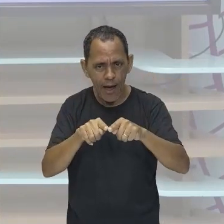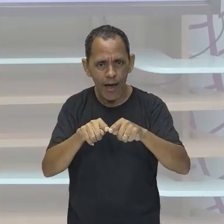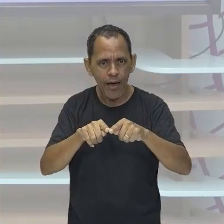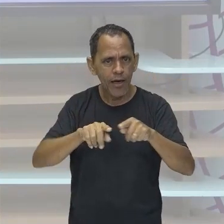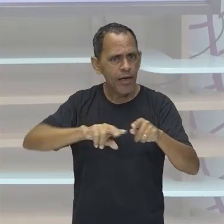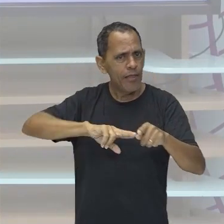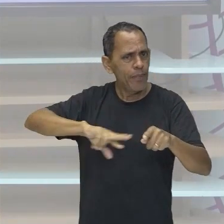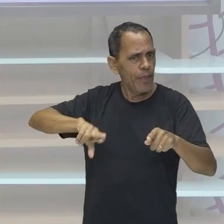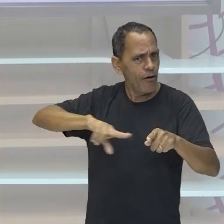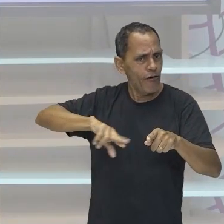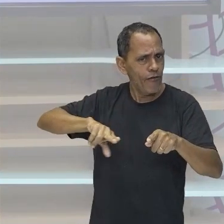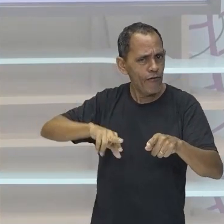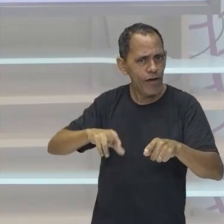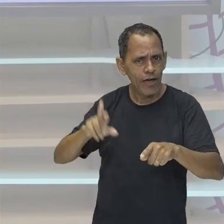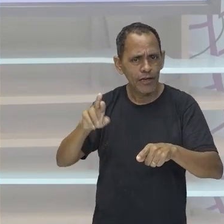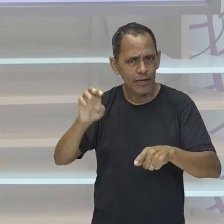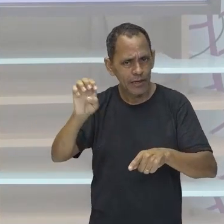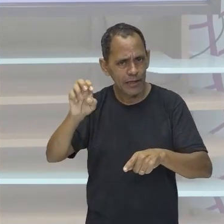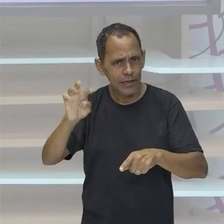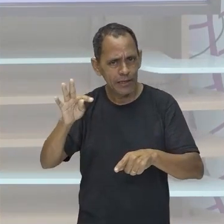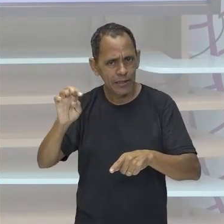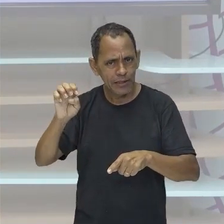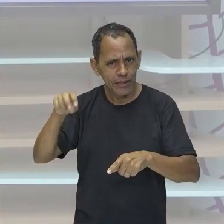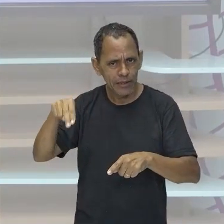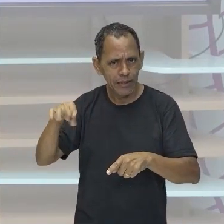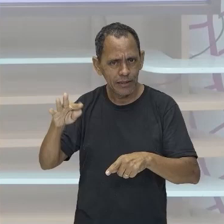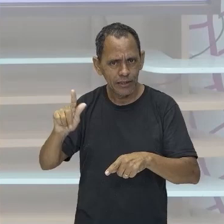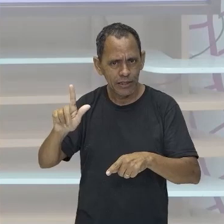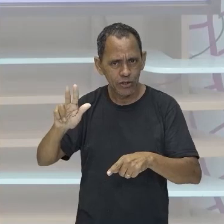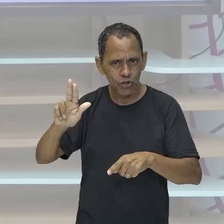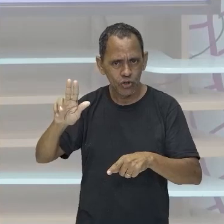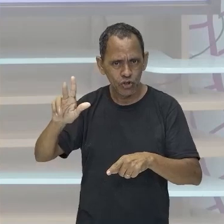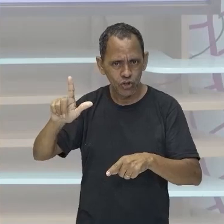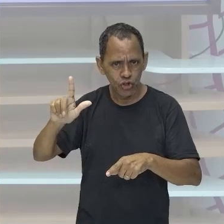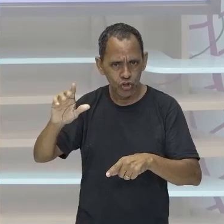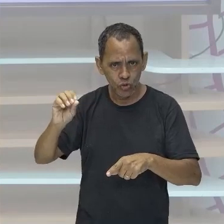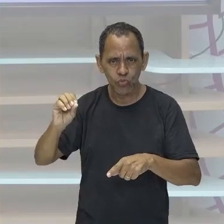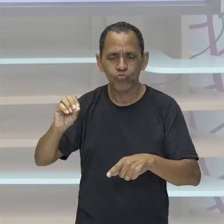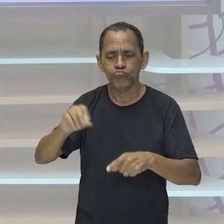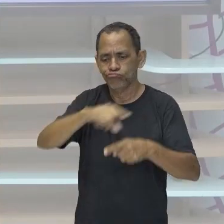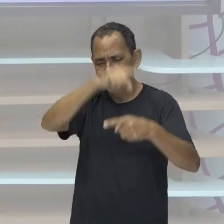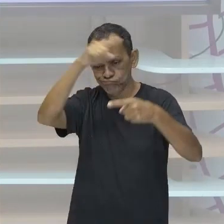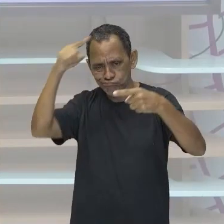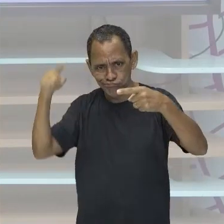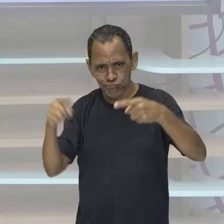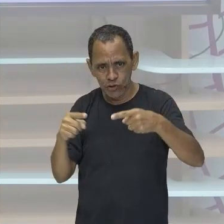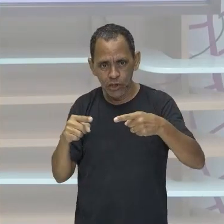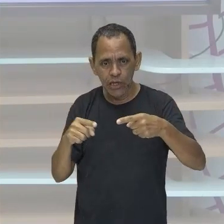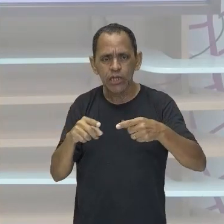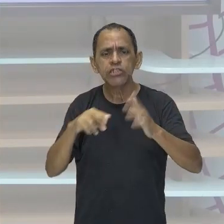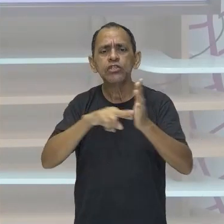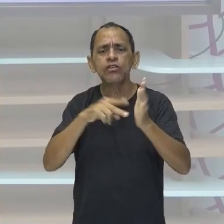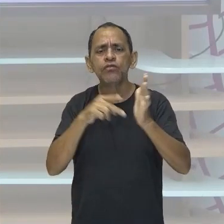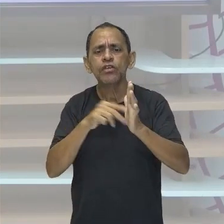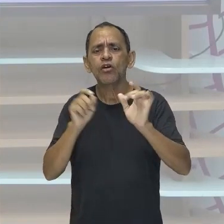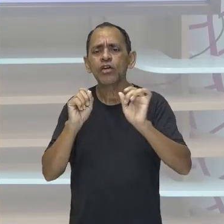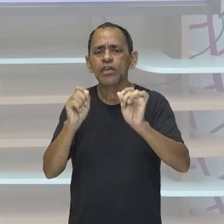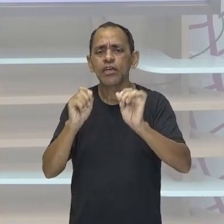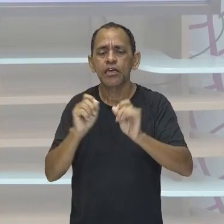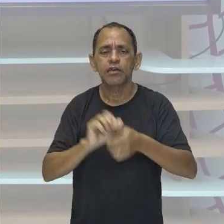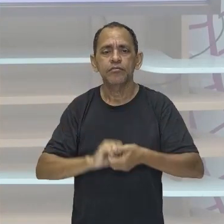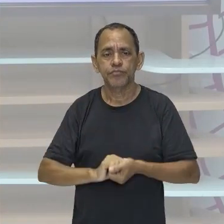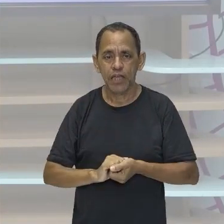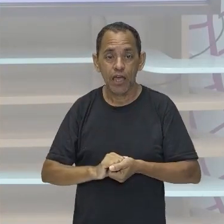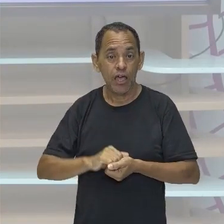geometria, só vai vir um, porque os demais são iguais. Beleza? Ora, o retângulo é um